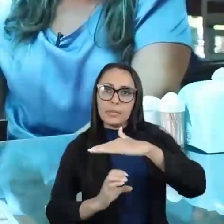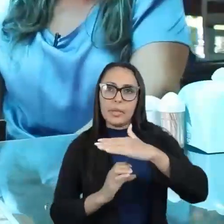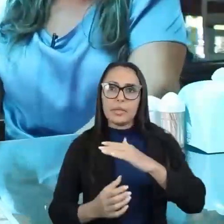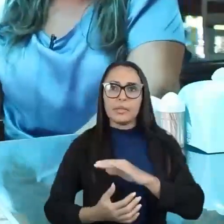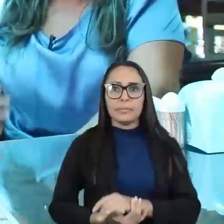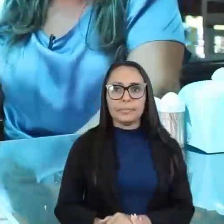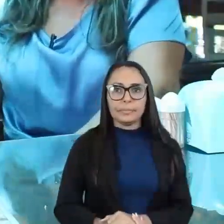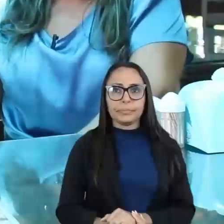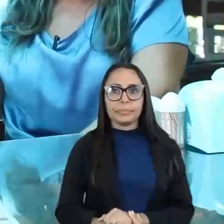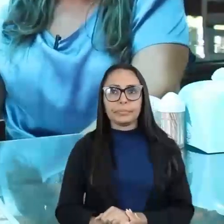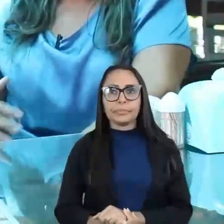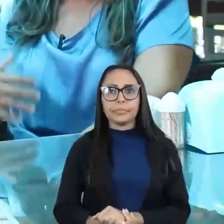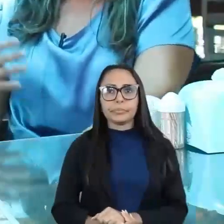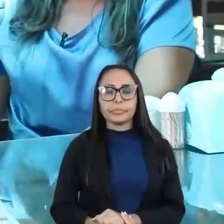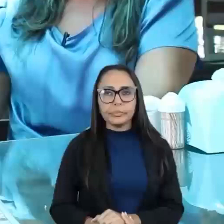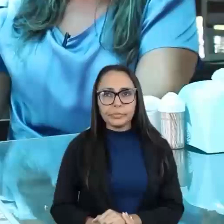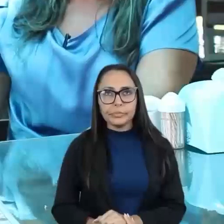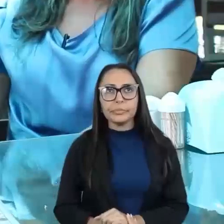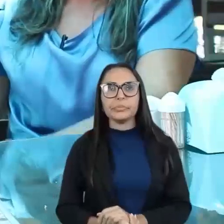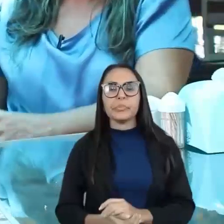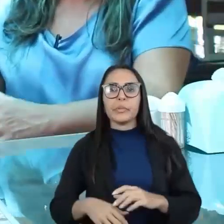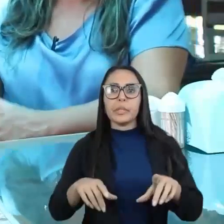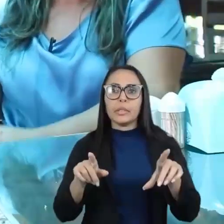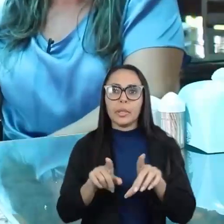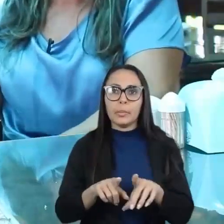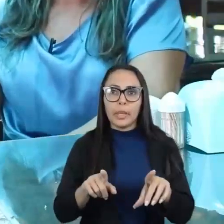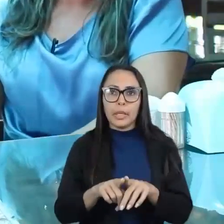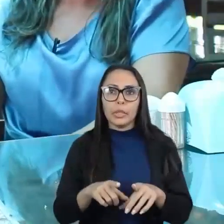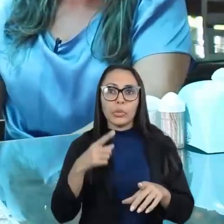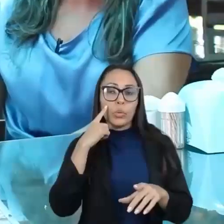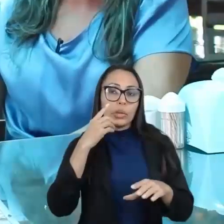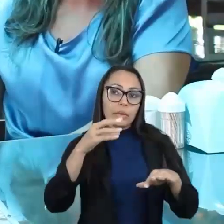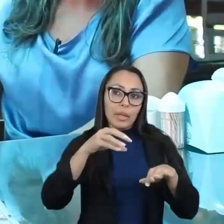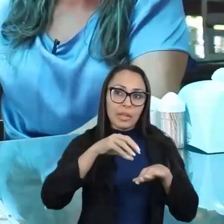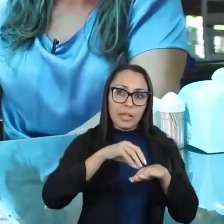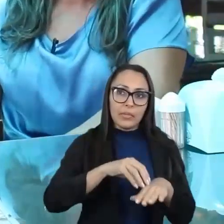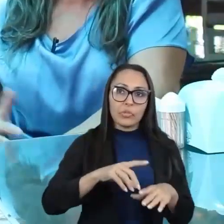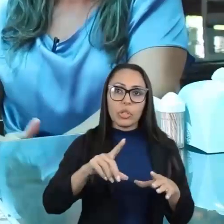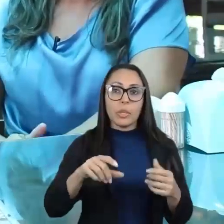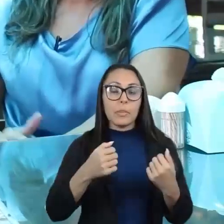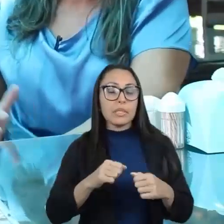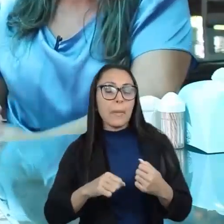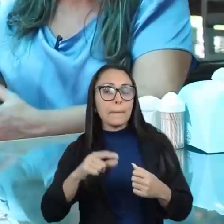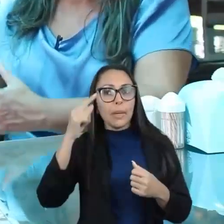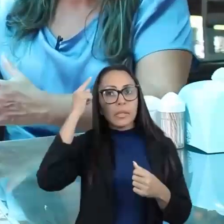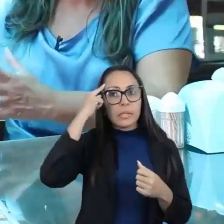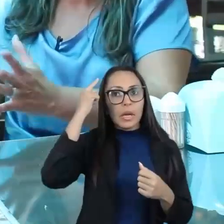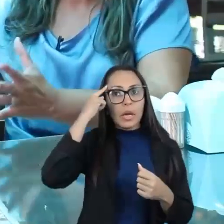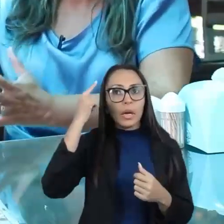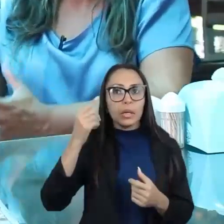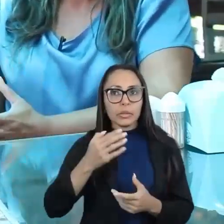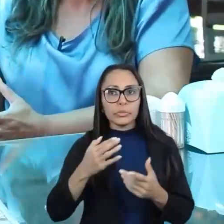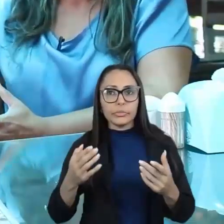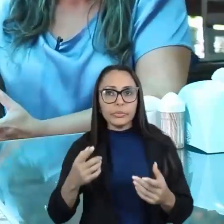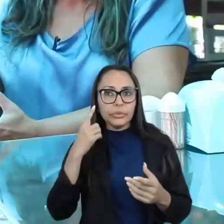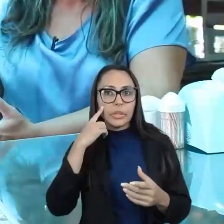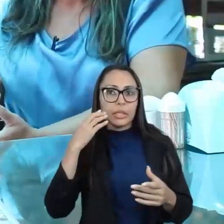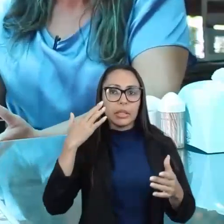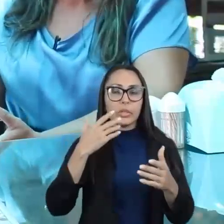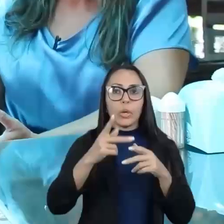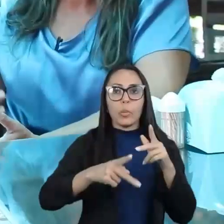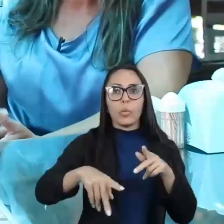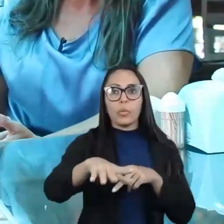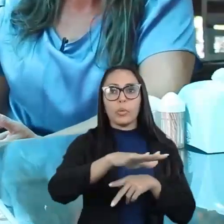contar, Tiago, que essa pegada aí do delivery e tudo mais, né? A gente tem que pensar também que uma vez que você pensa em atingir esse público, você